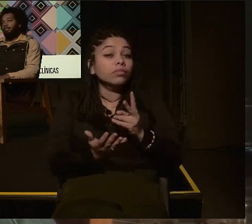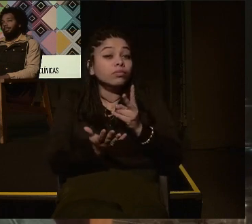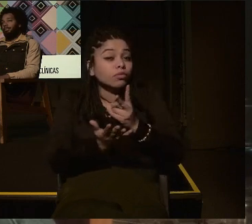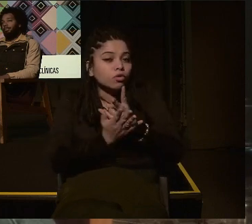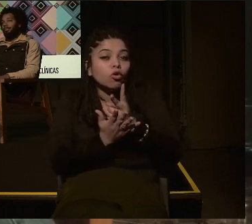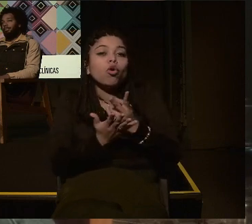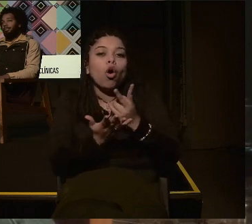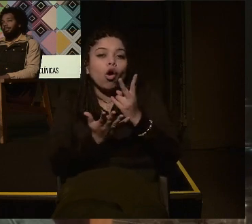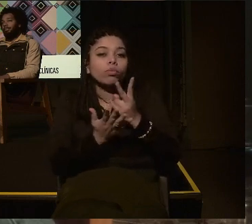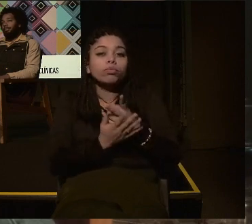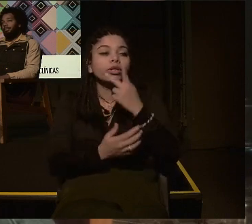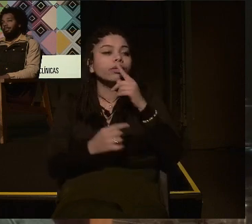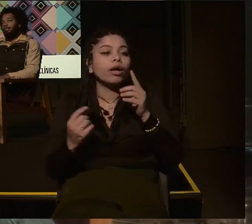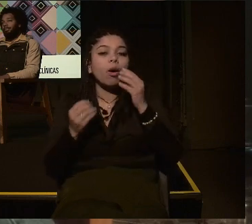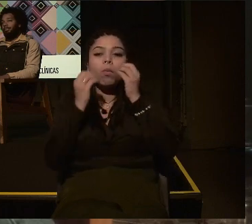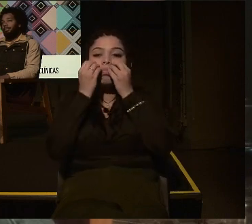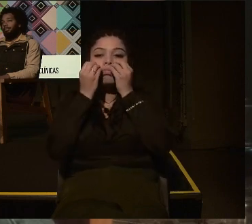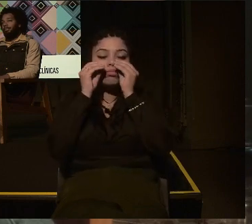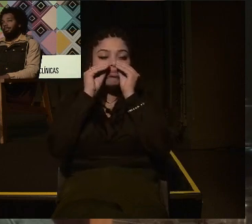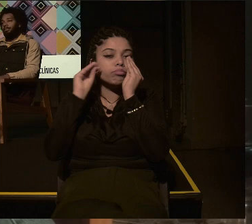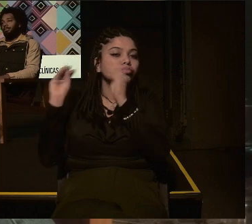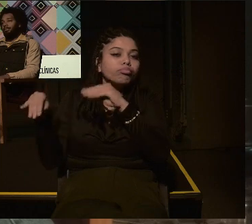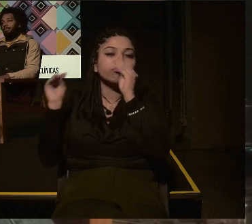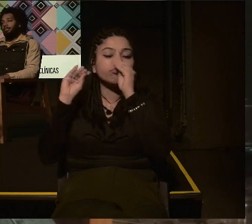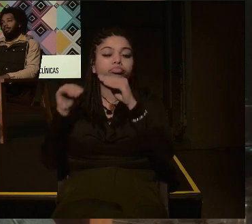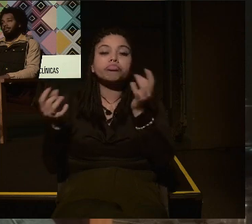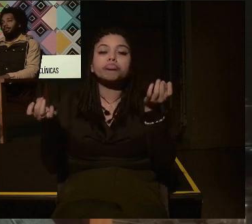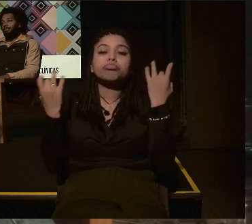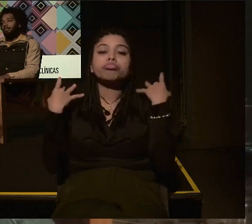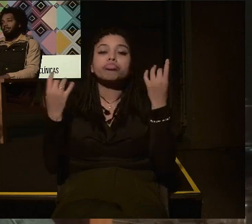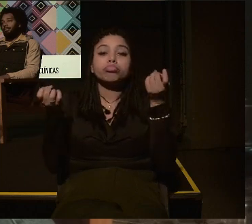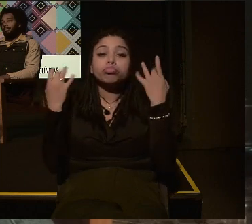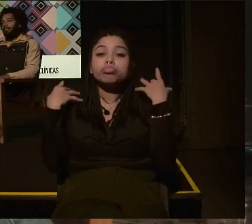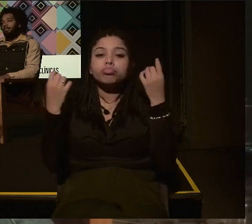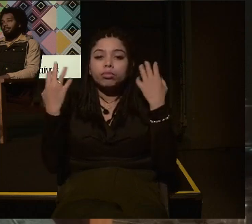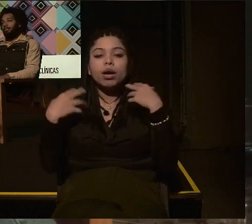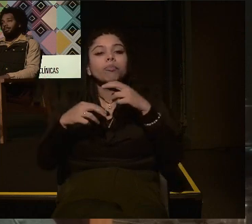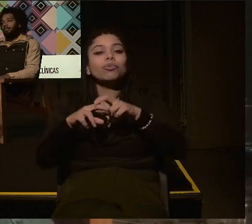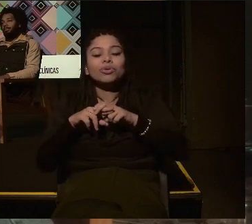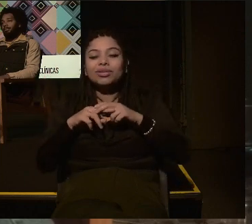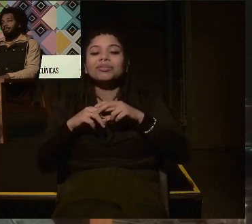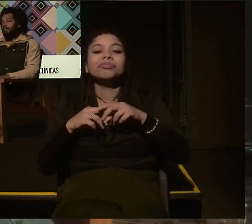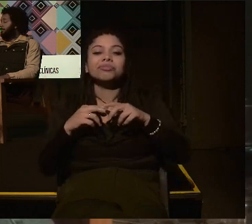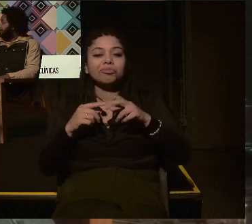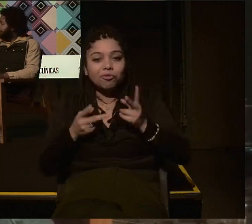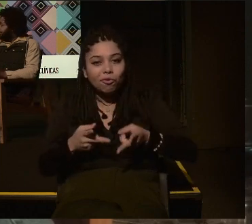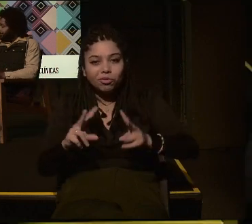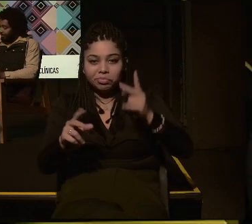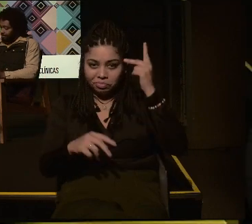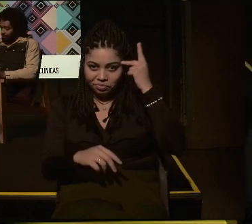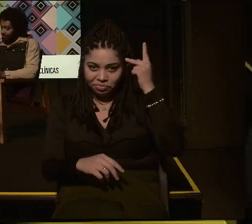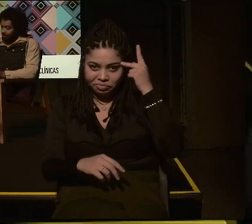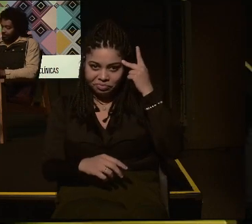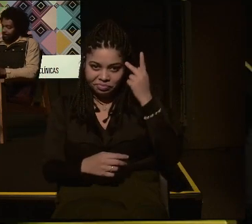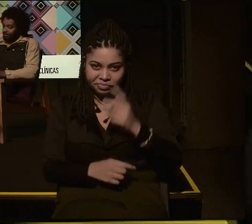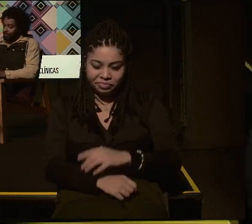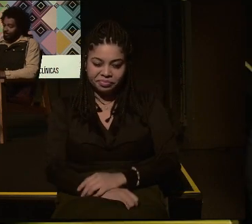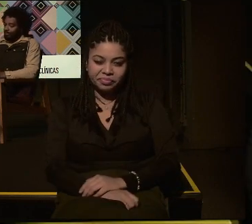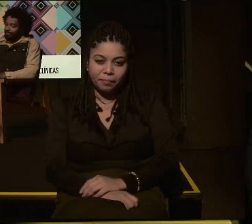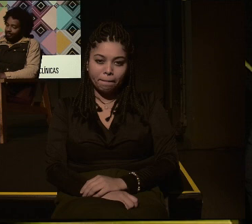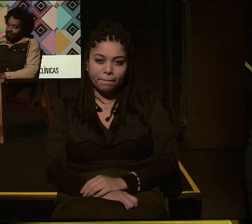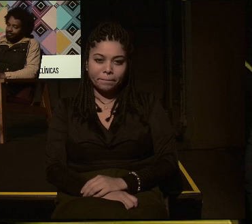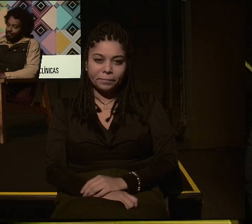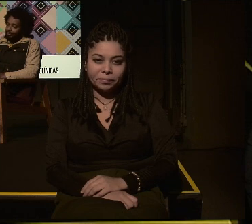de organização. Então, por mais que a gente pleiteie a revolução, isso não vai se dar fora da loucura.